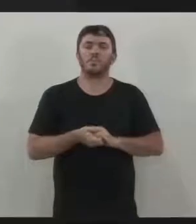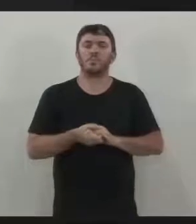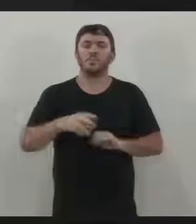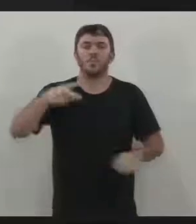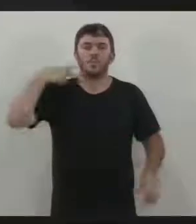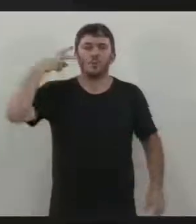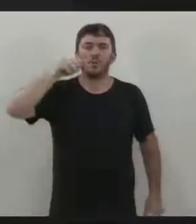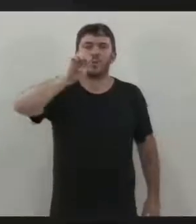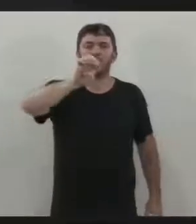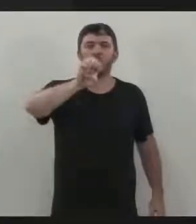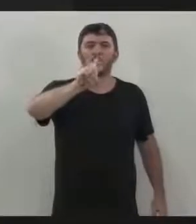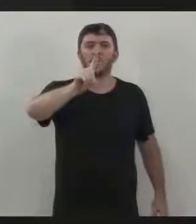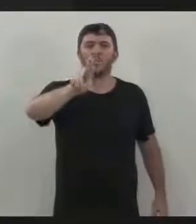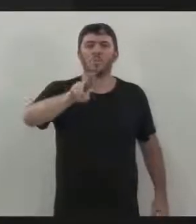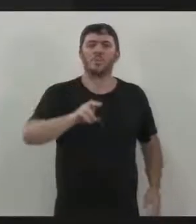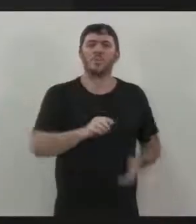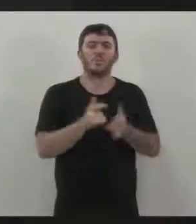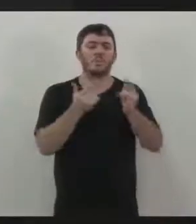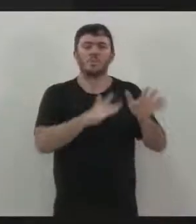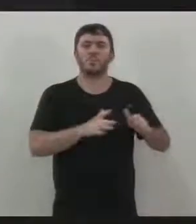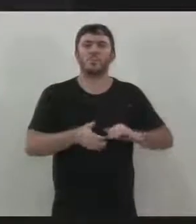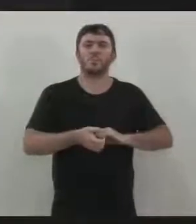Vereador Edugelme. Dispenso.